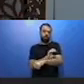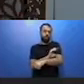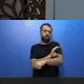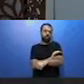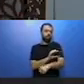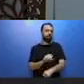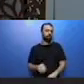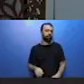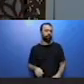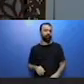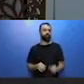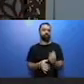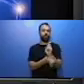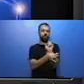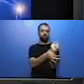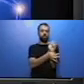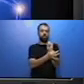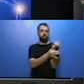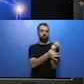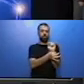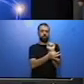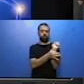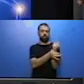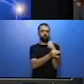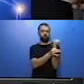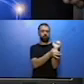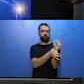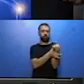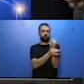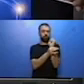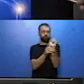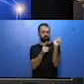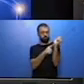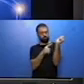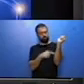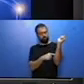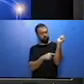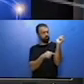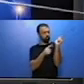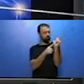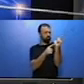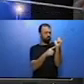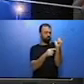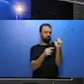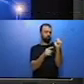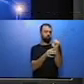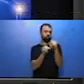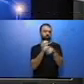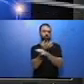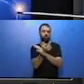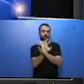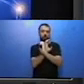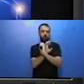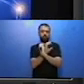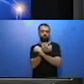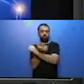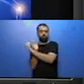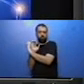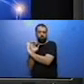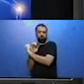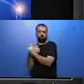articulações, né? Lembrando, articulações, o que é mesmo? É o encontro de 2 ou mais ossos. Então, tudo que flexiona no meu